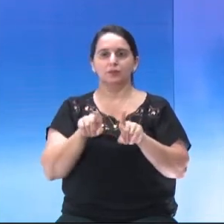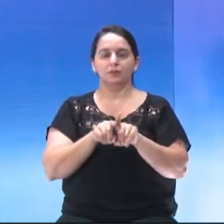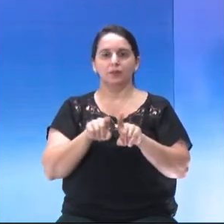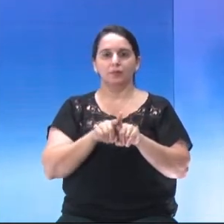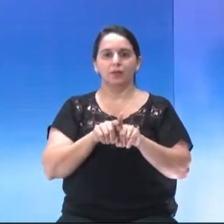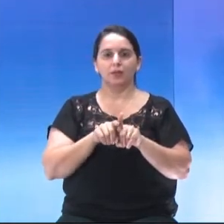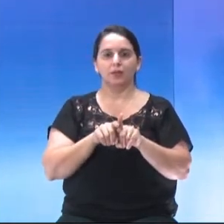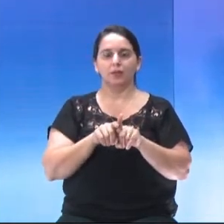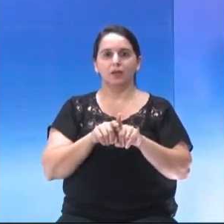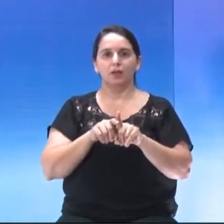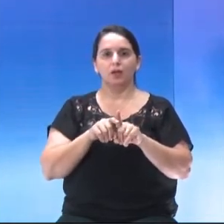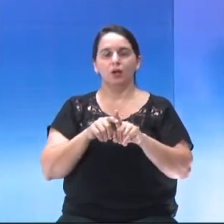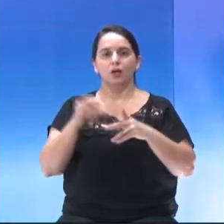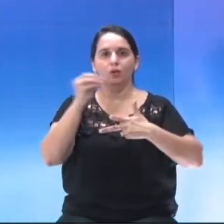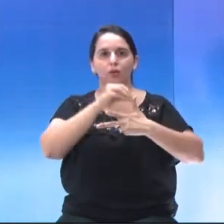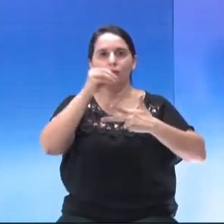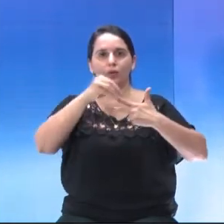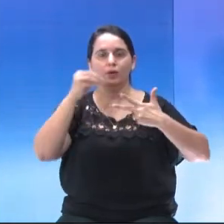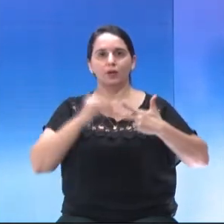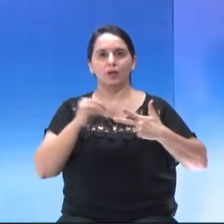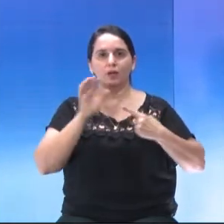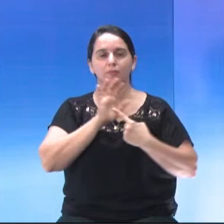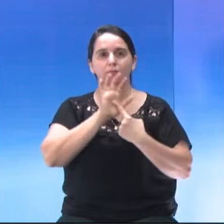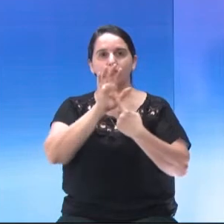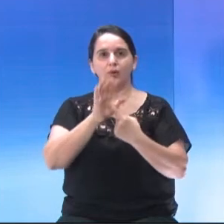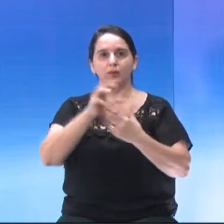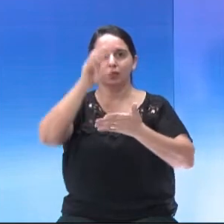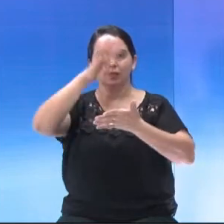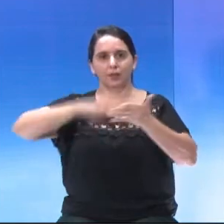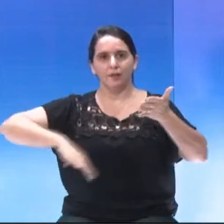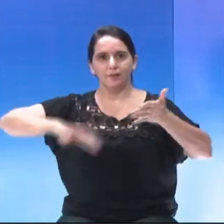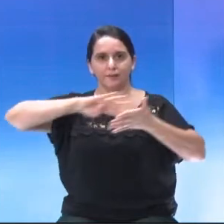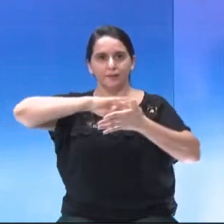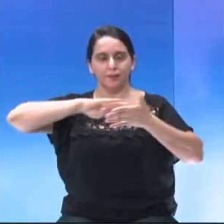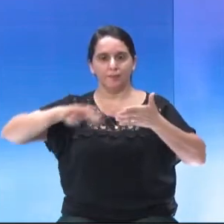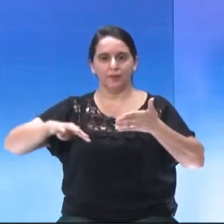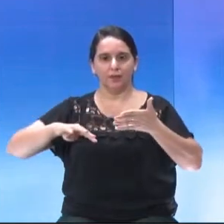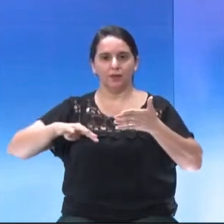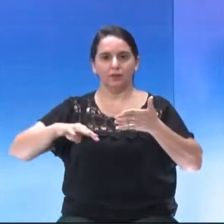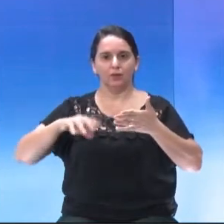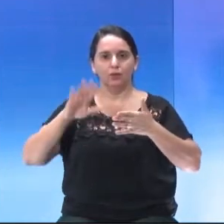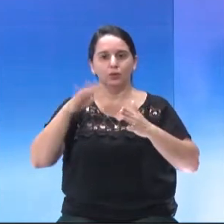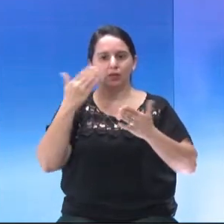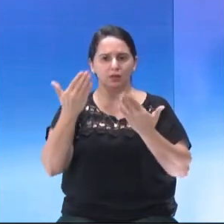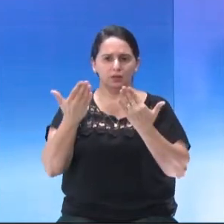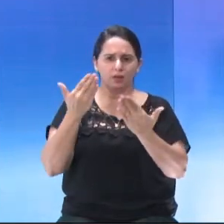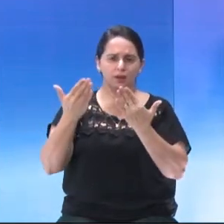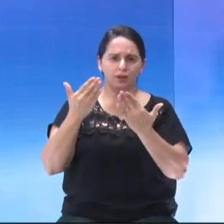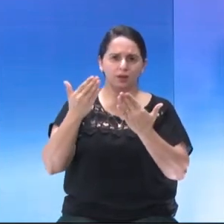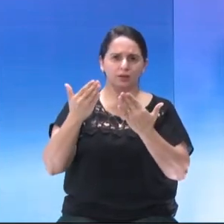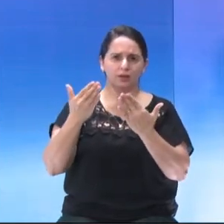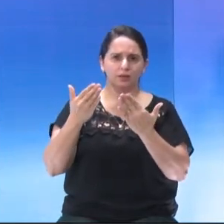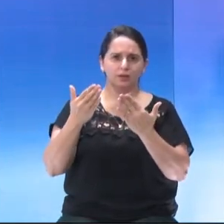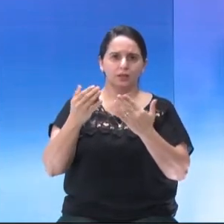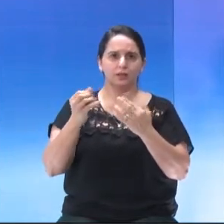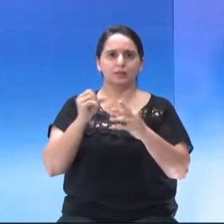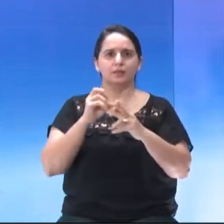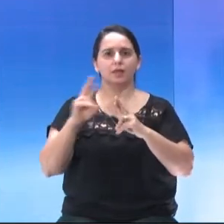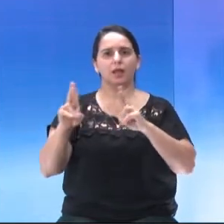trabalhar com gráficos energéticos, com gráfico de entalpia pelo custo da reação. Quando você analisar o gráfico, se for uma